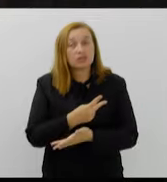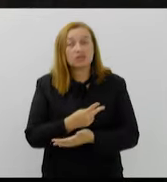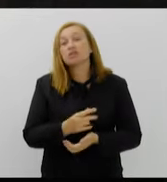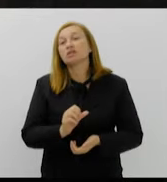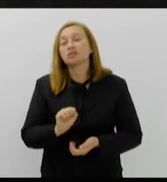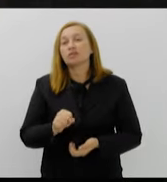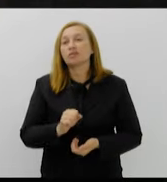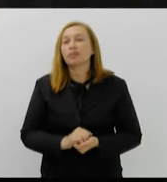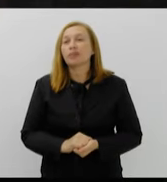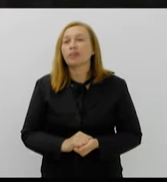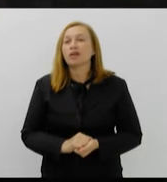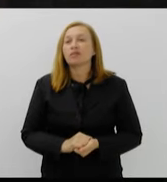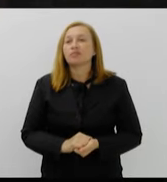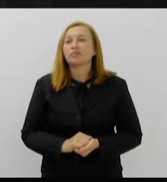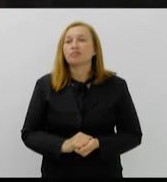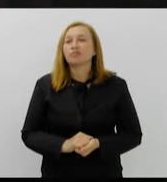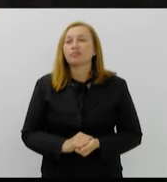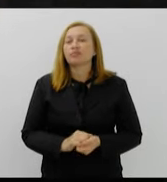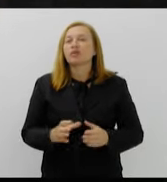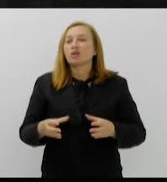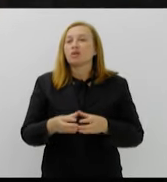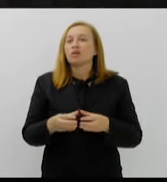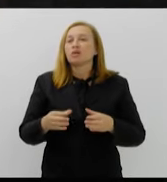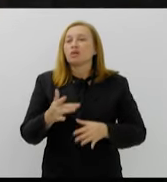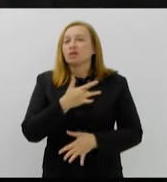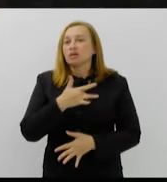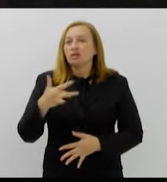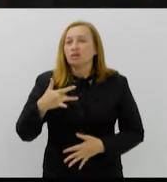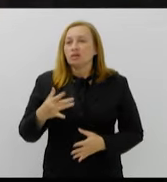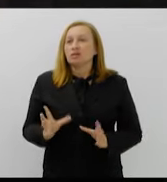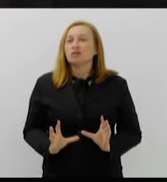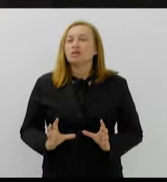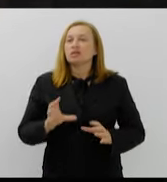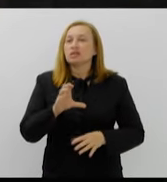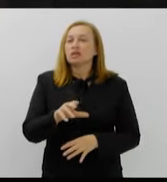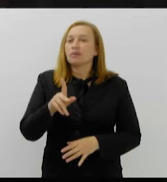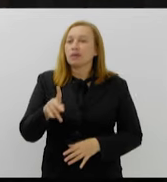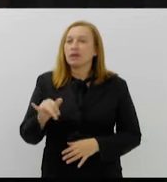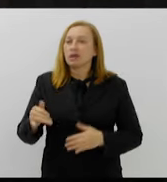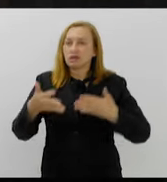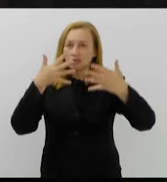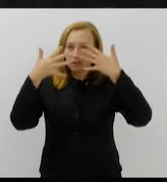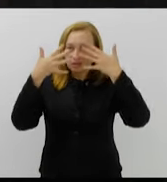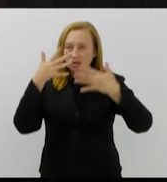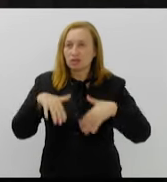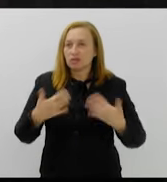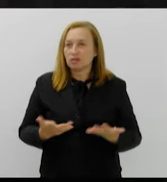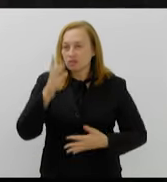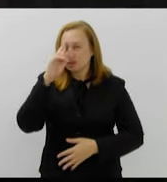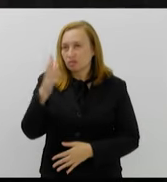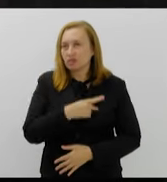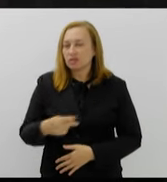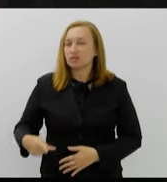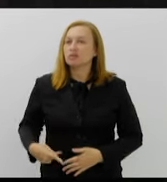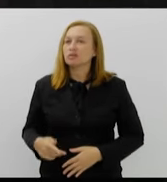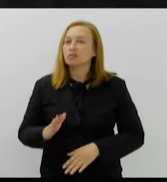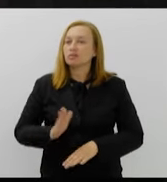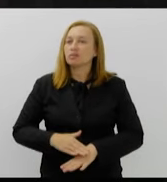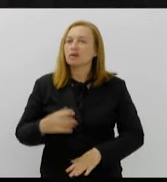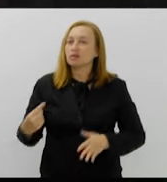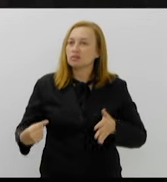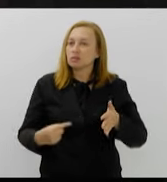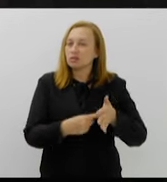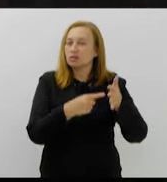nós estamos fazendo através da comissão de saúde e através da CPI da Transparência então Presidente Fica aqui mais uma